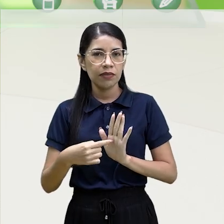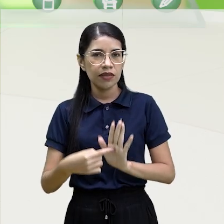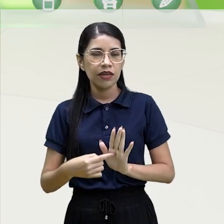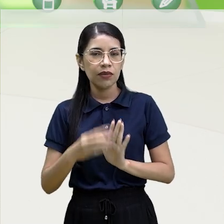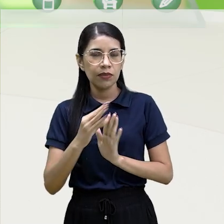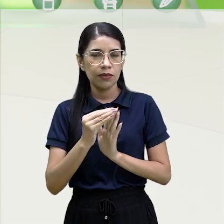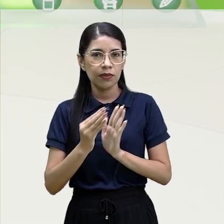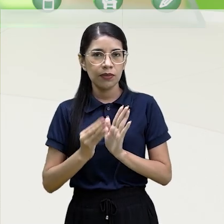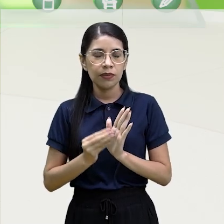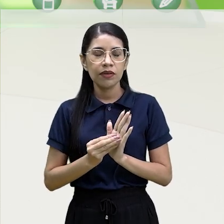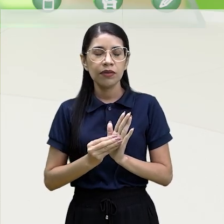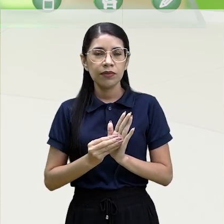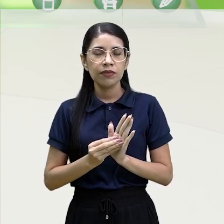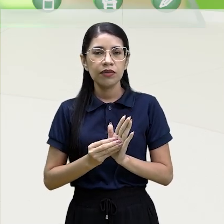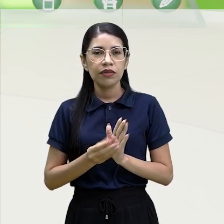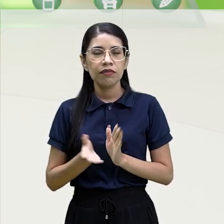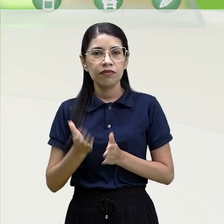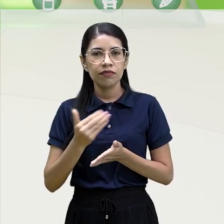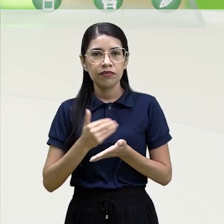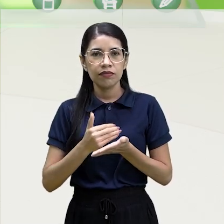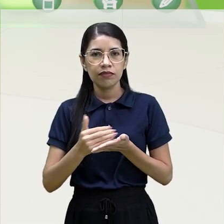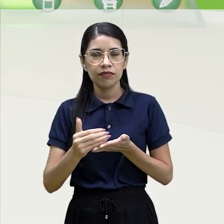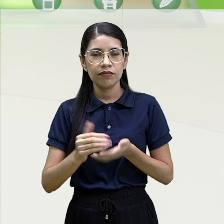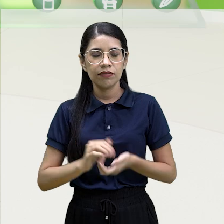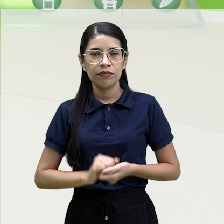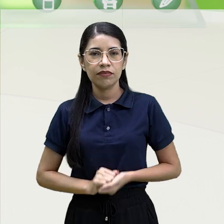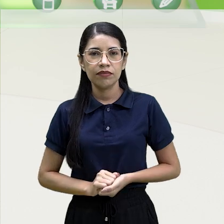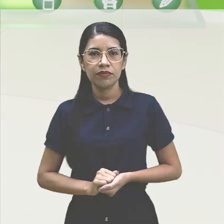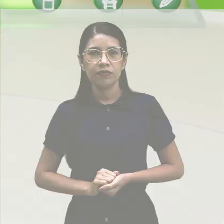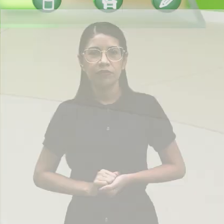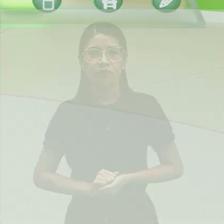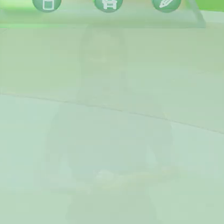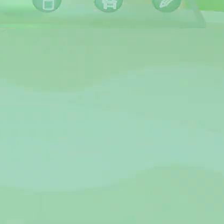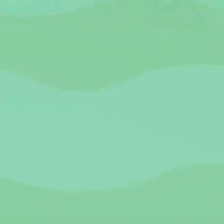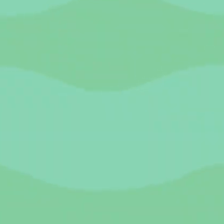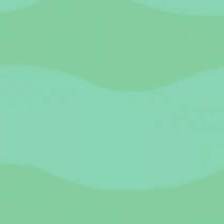que já estamos apresentados, vamos à aula.